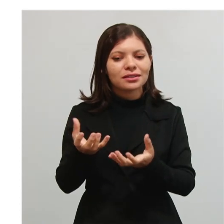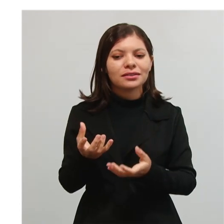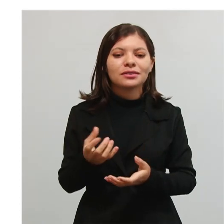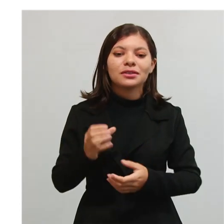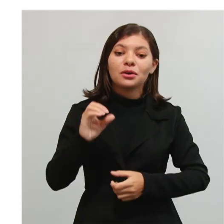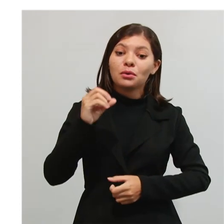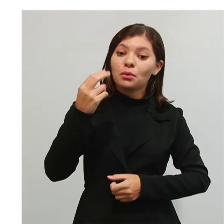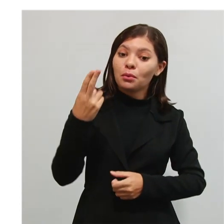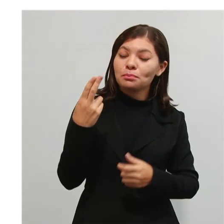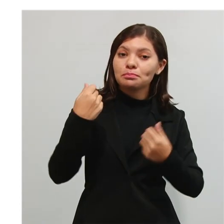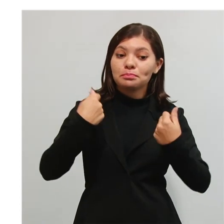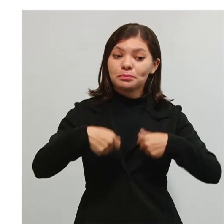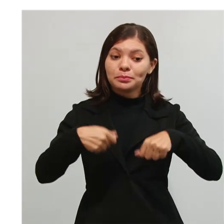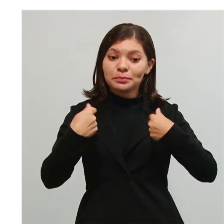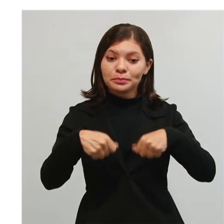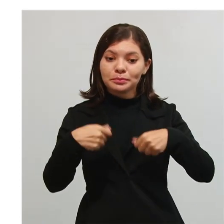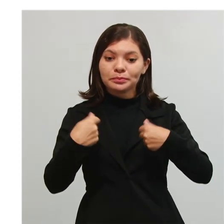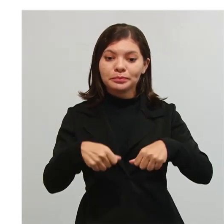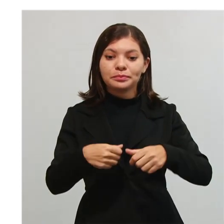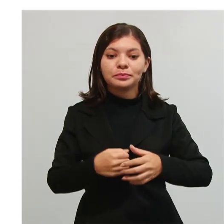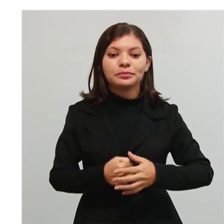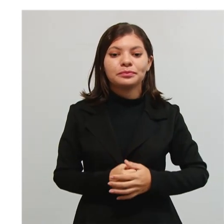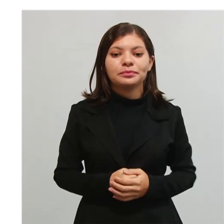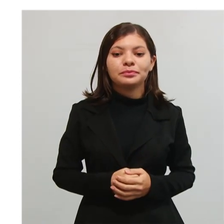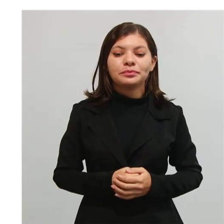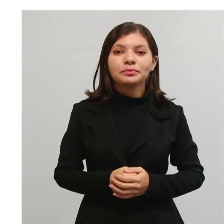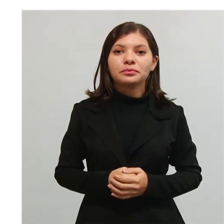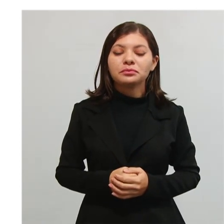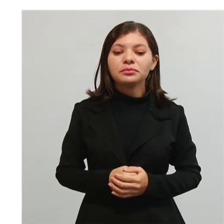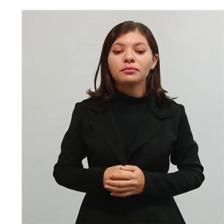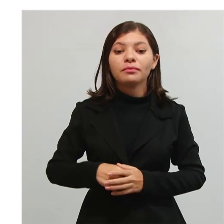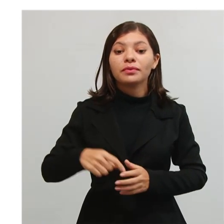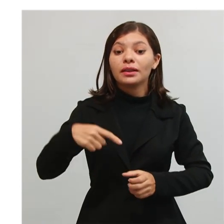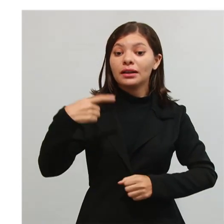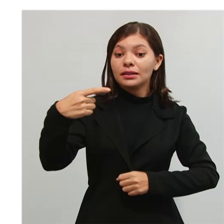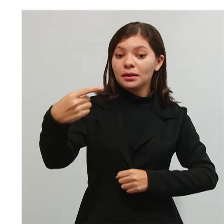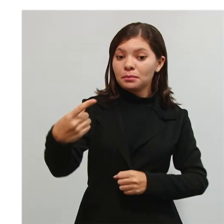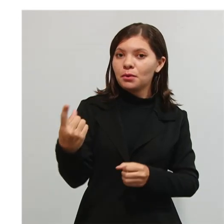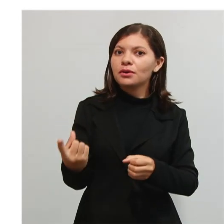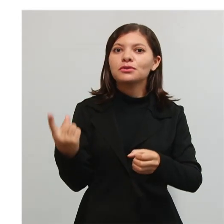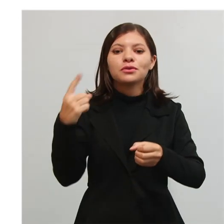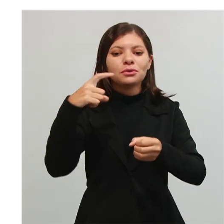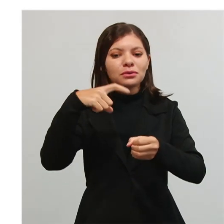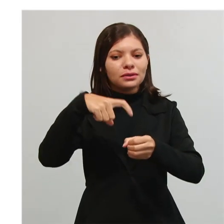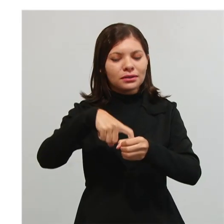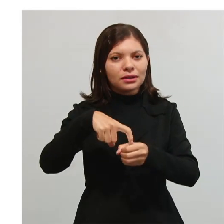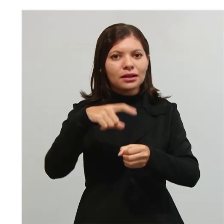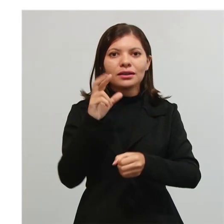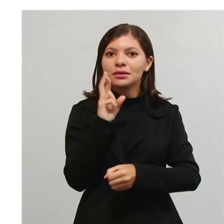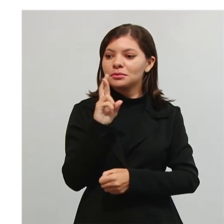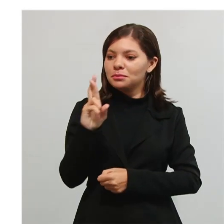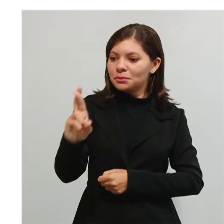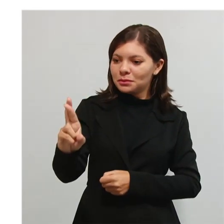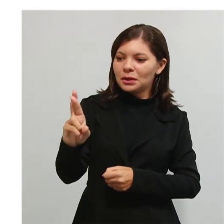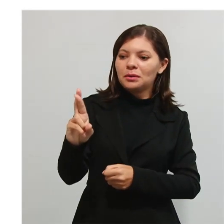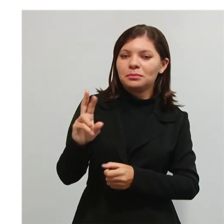ou precisa e consequentemente retornar-lhe positivamente